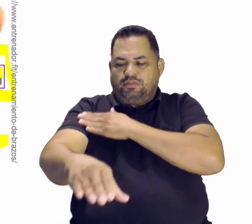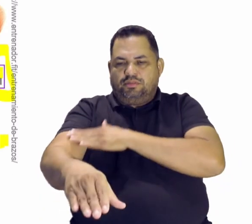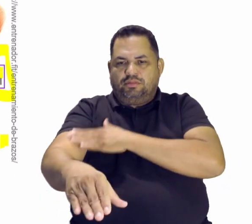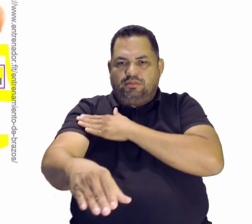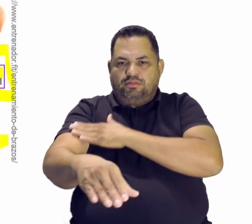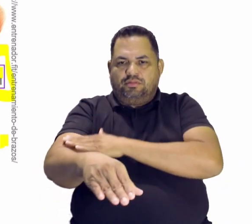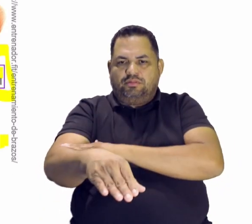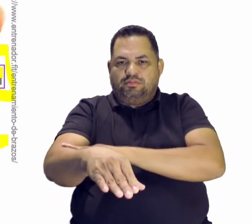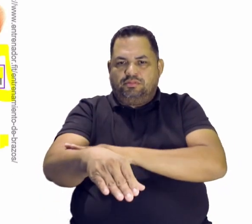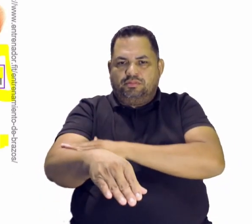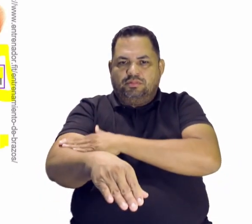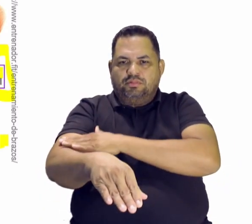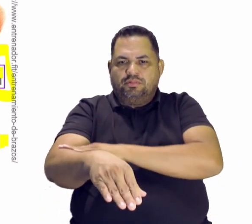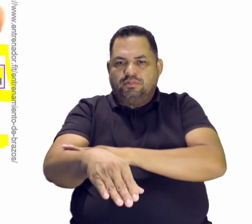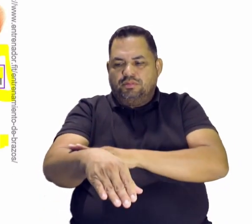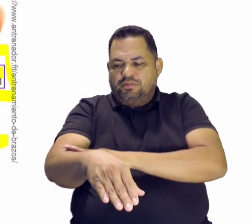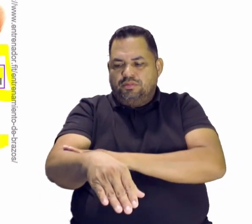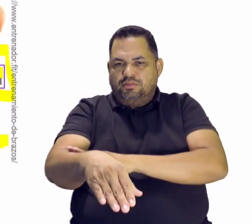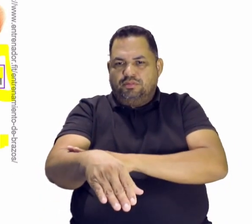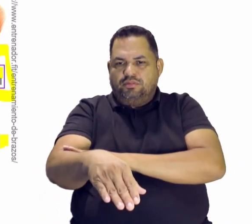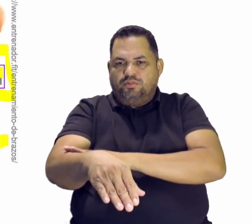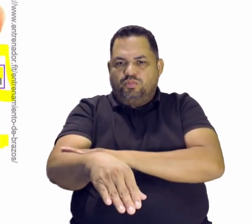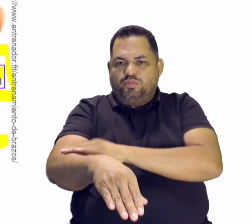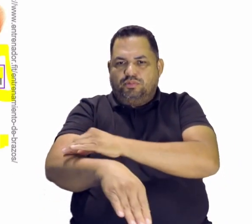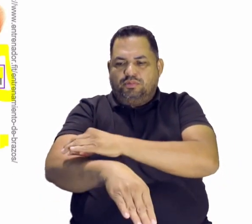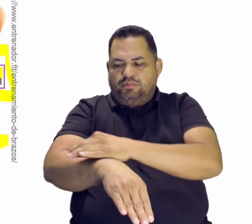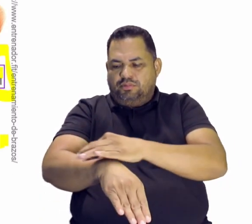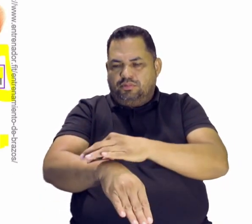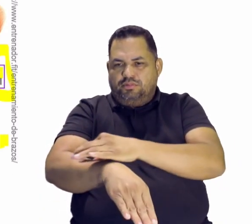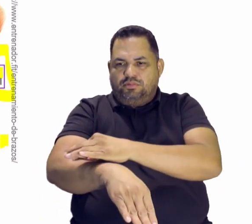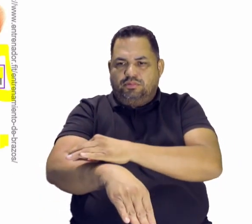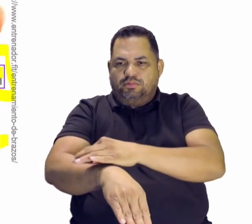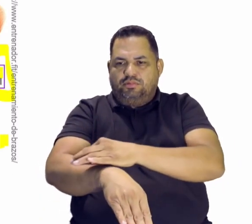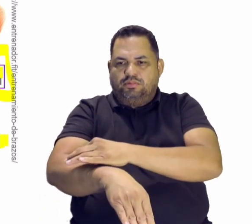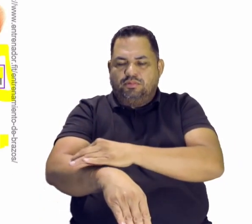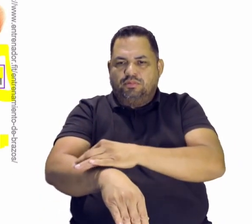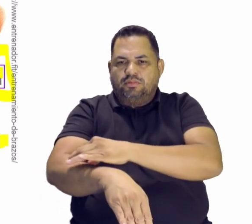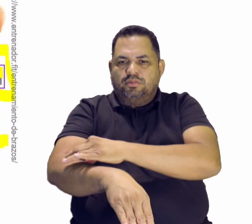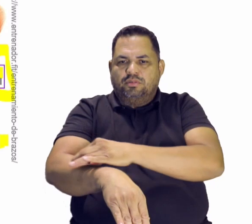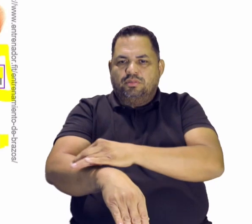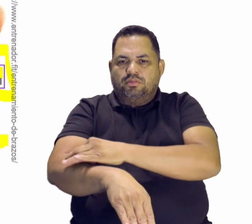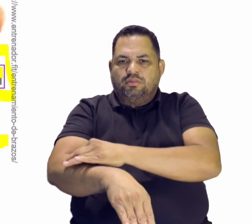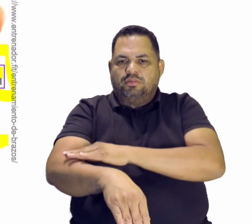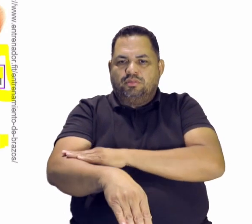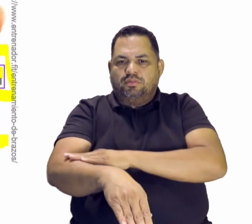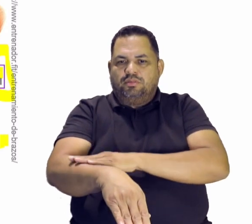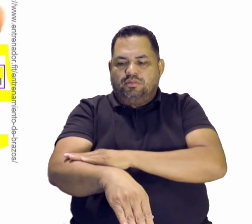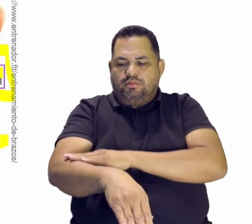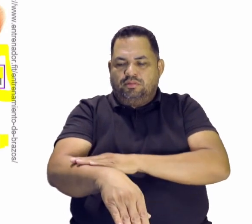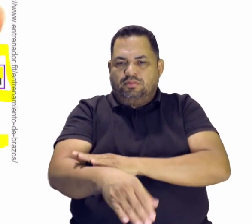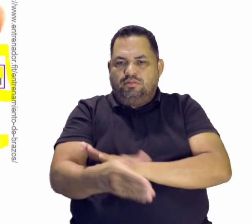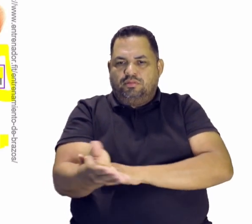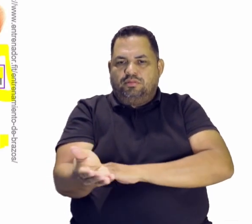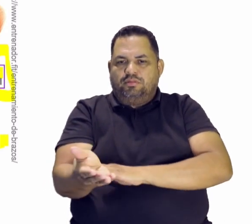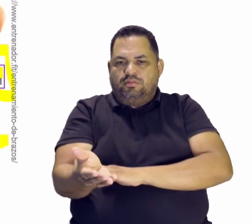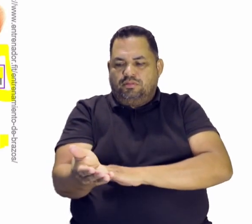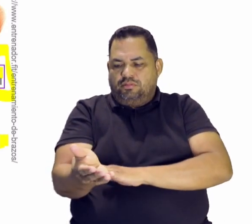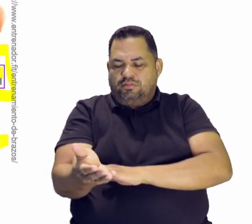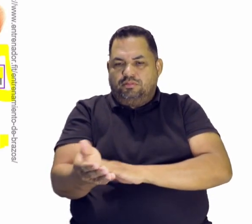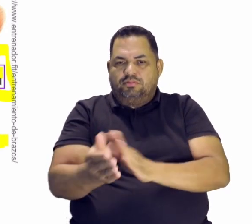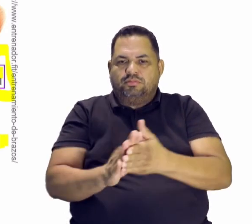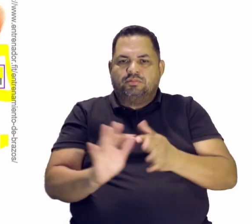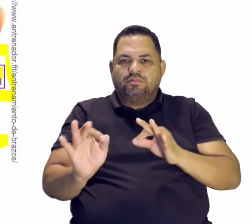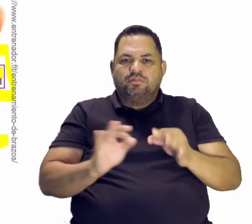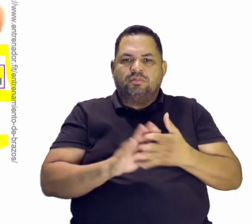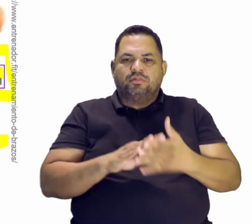meu braço, essa parte anterior, né? Essa parte da frente do meu braço, eu exijo aí a movimentação